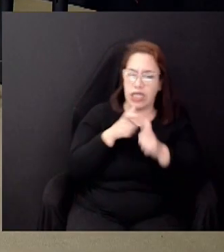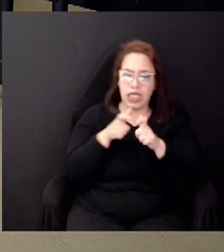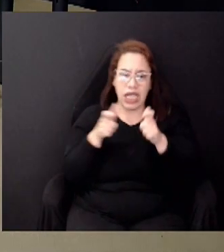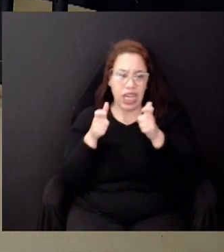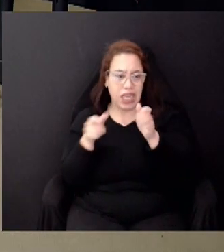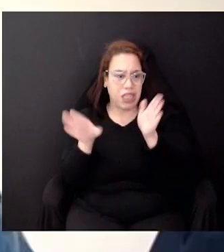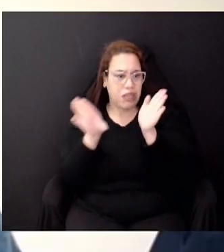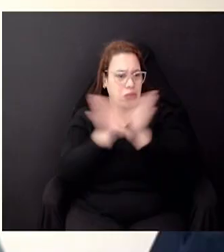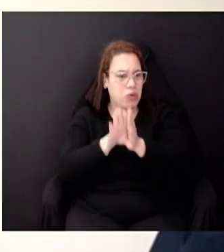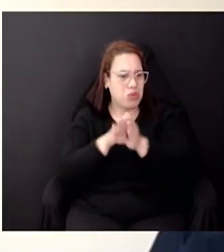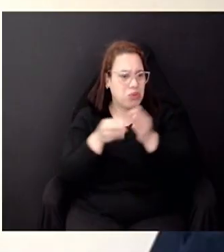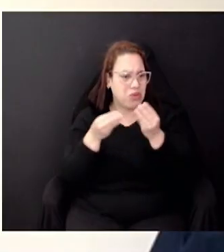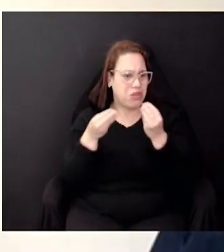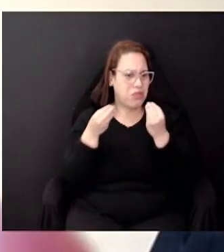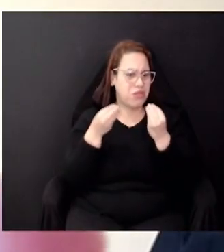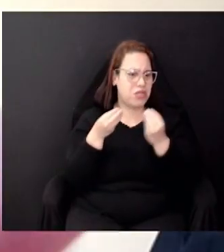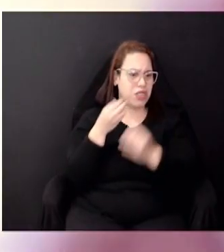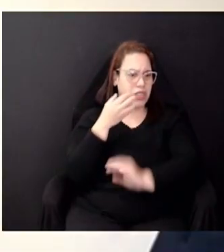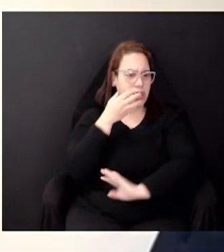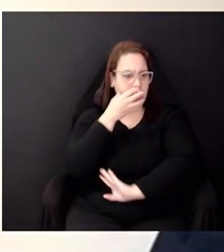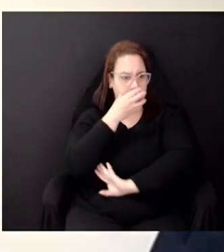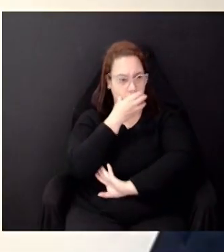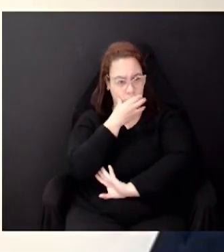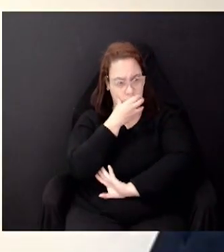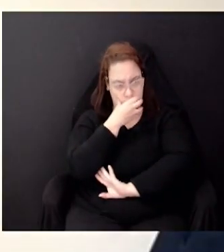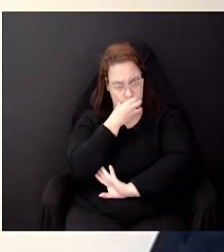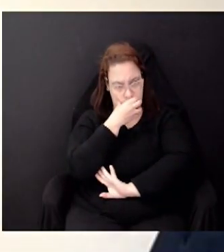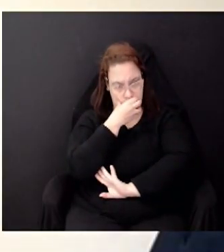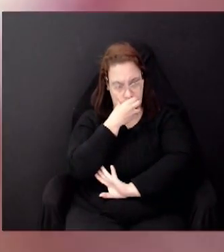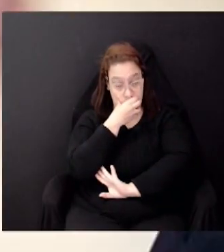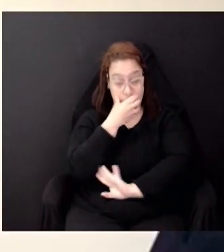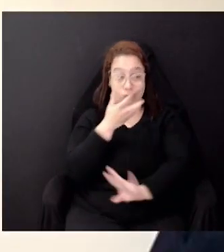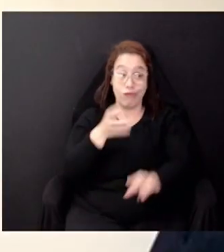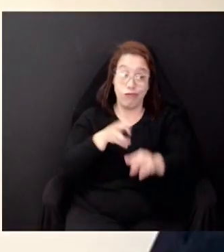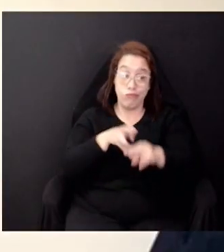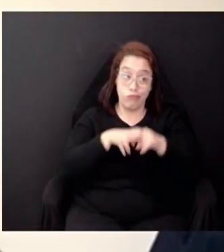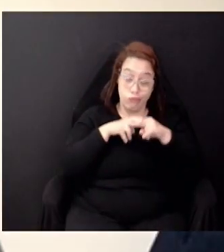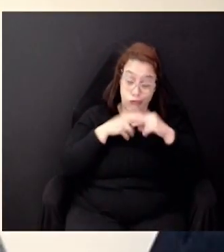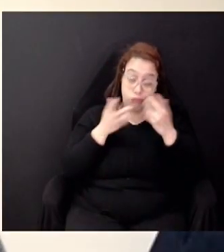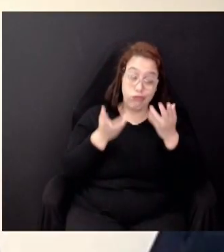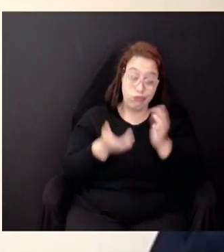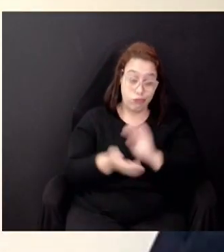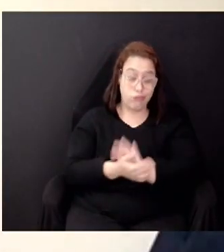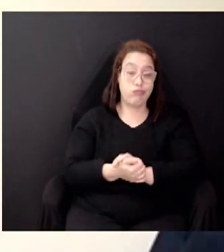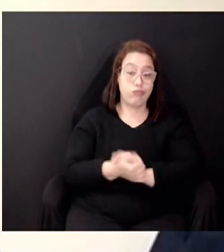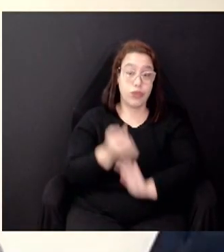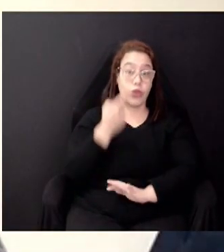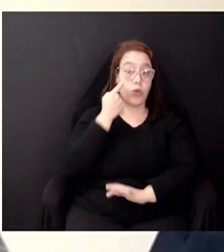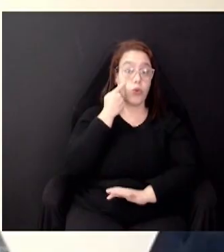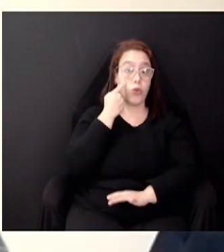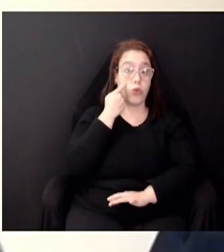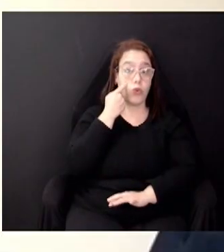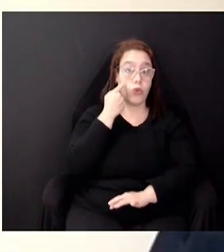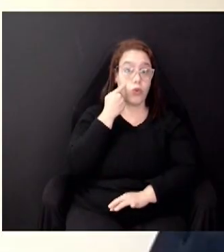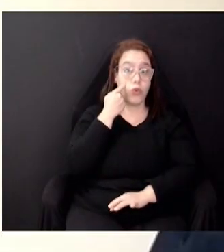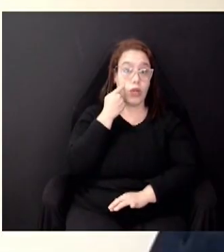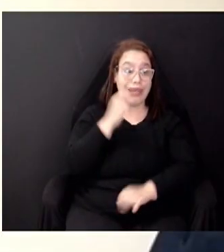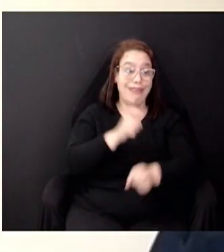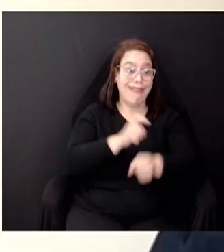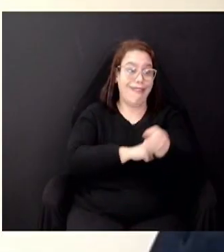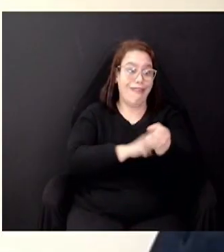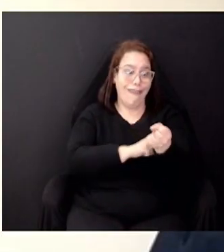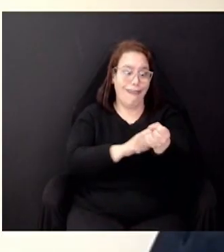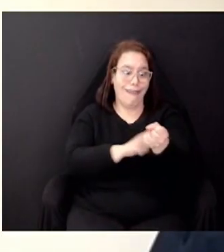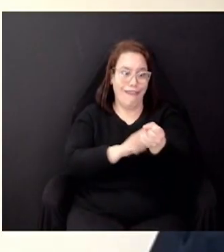Evelyn? Pois é. E aí, você vê, né, a questão da irritabilidade é